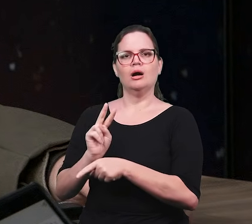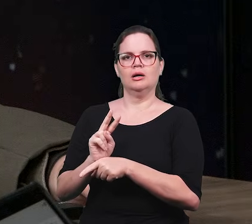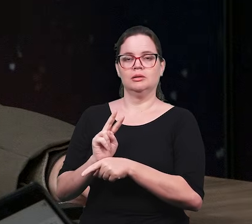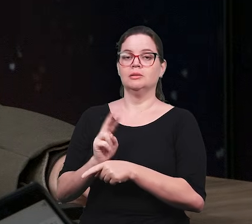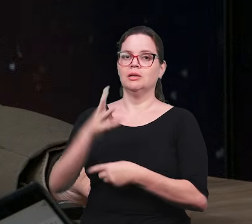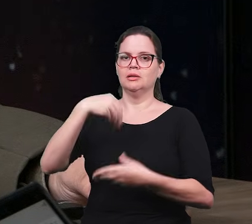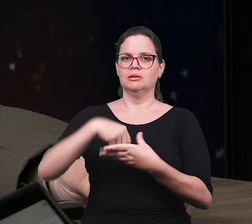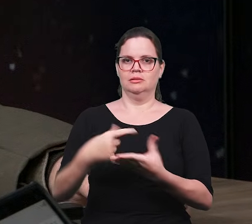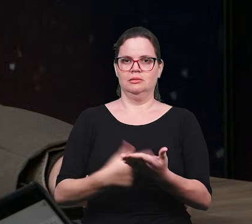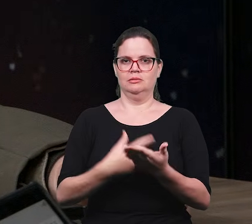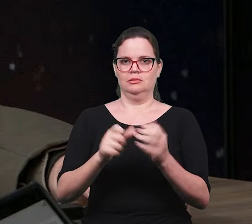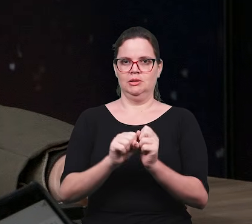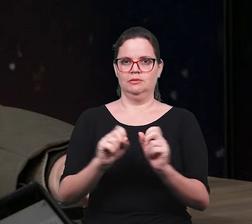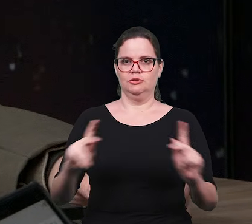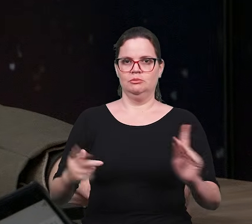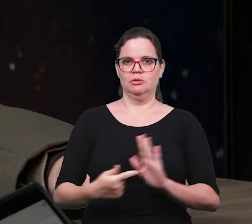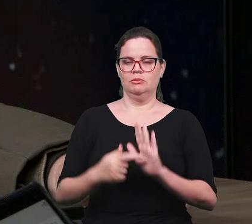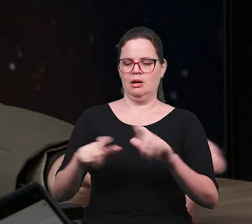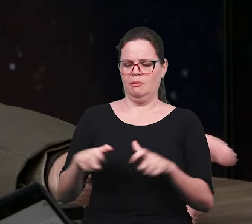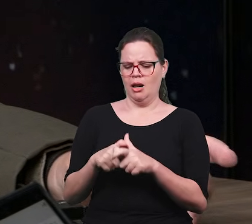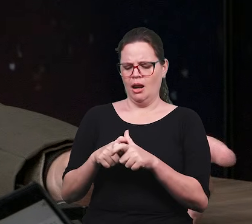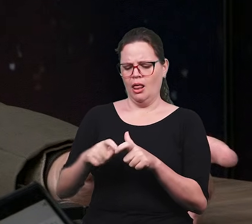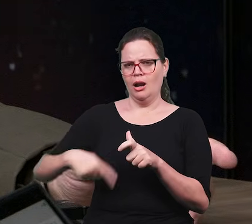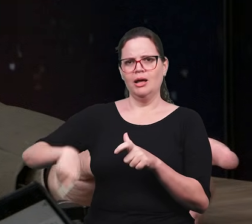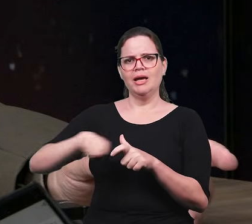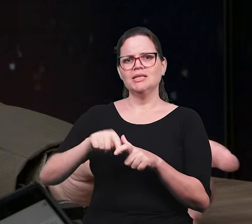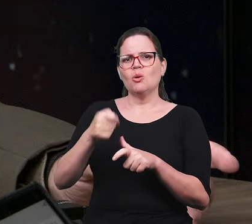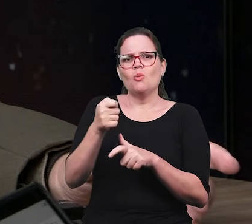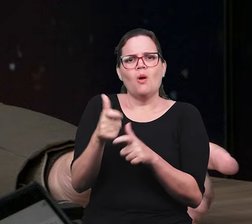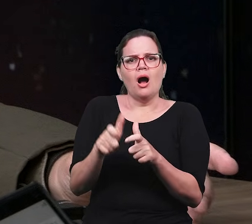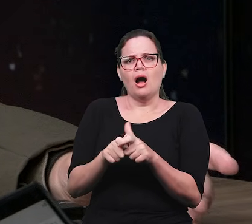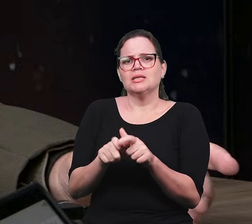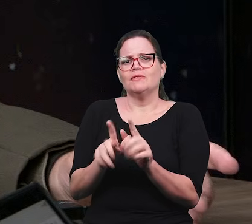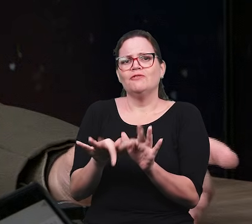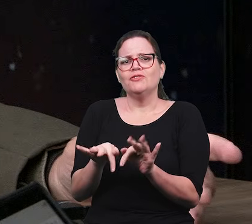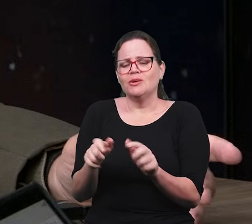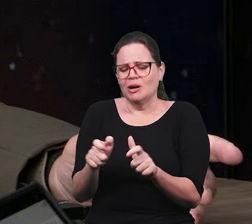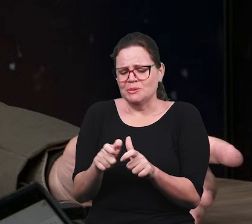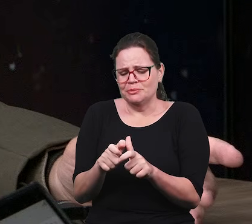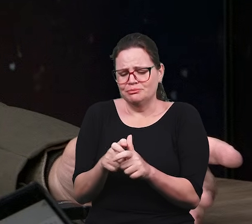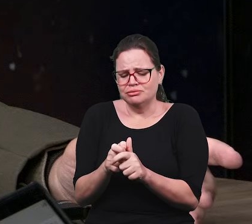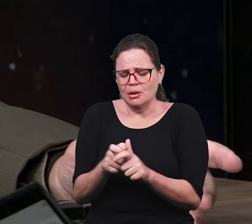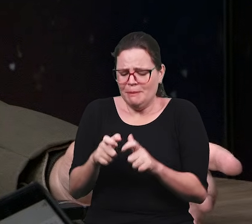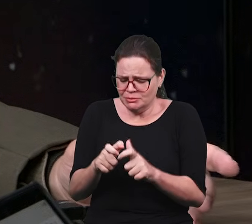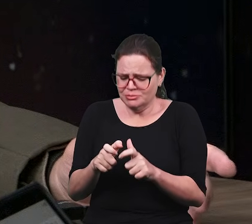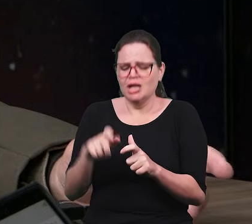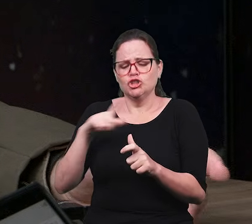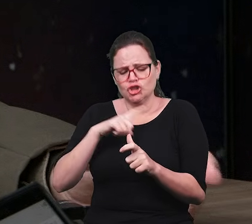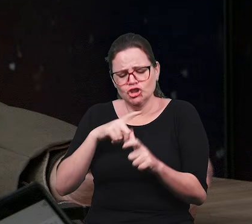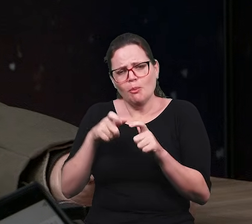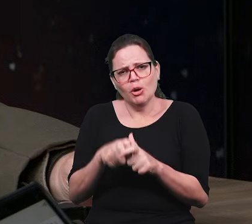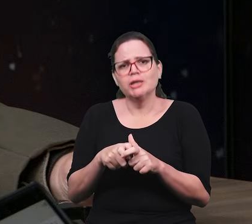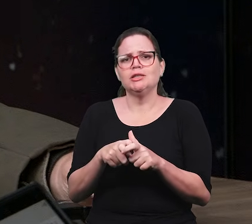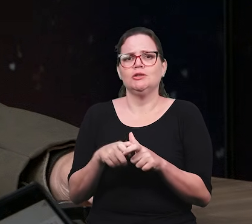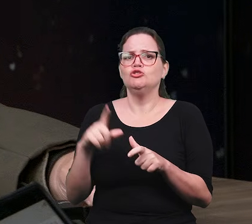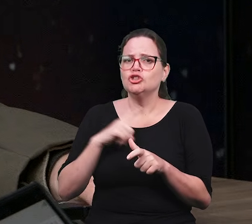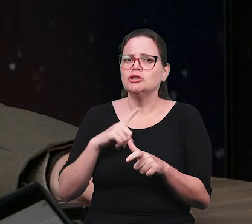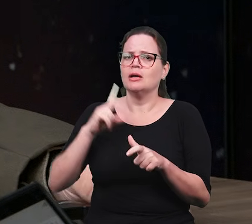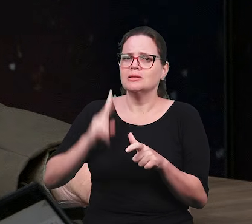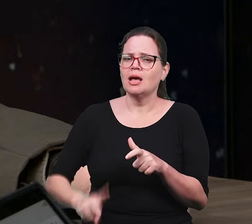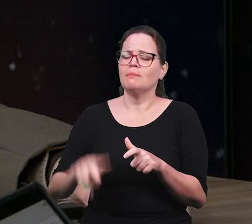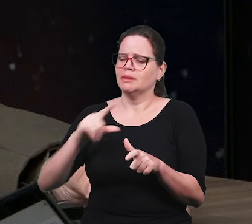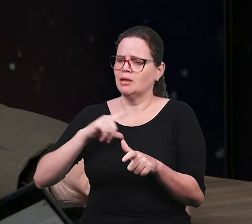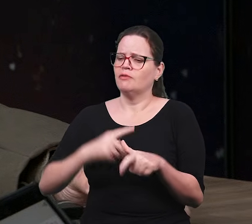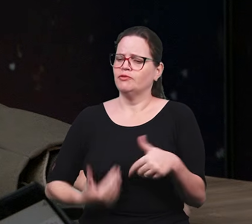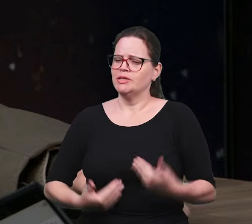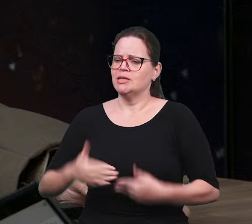no livro de Apocalipse depois fala, né, os restantes que estavam para acabar, mas os restantes. Sim. Sempre houve uma igreja fiel,